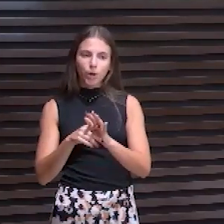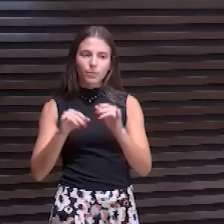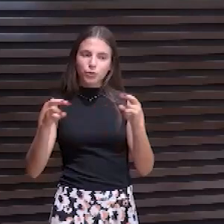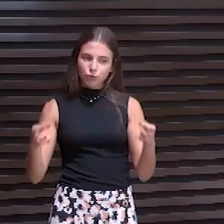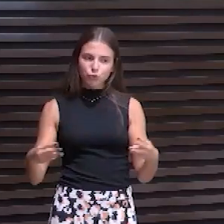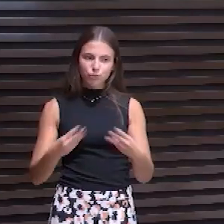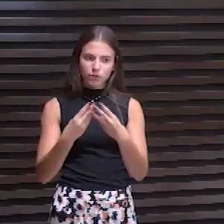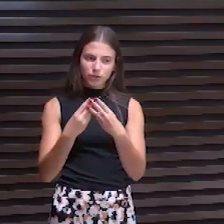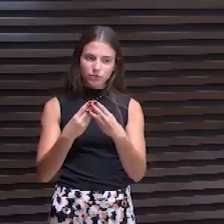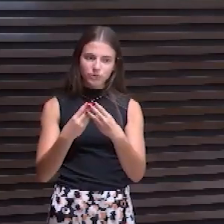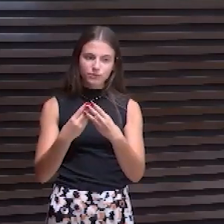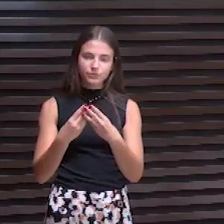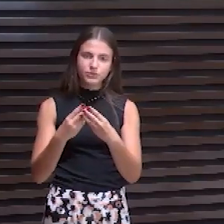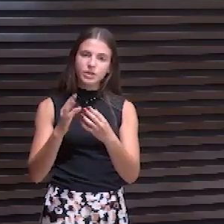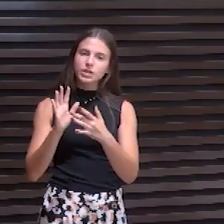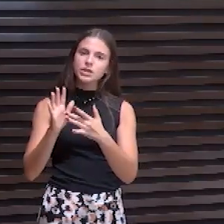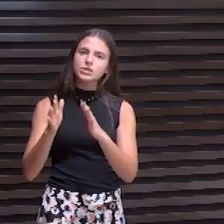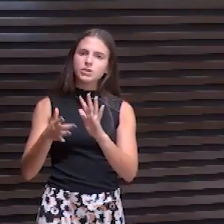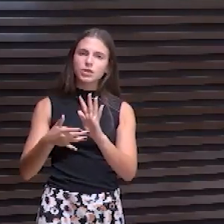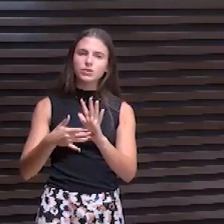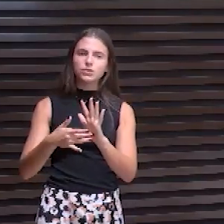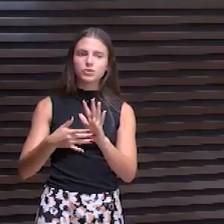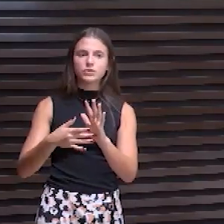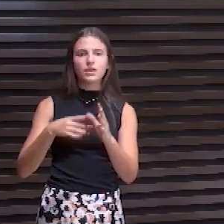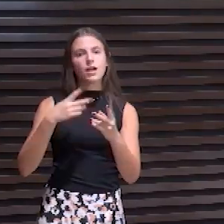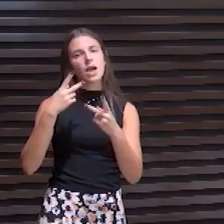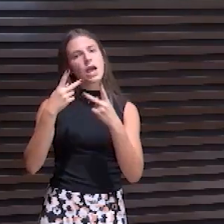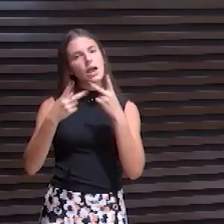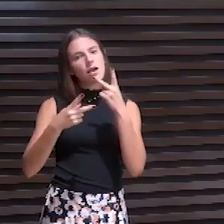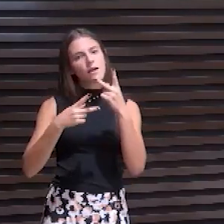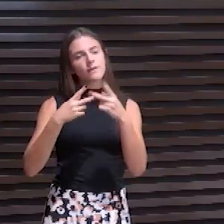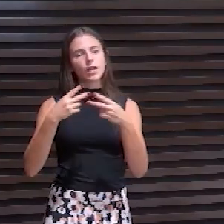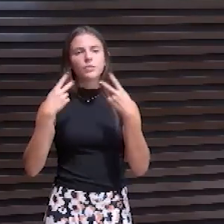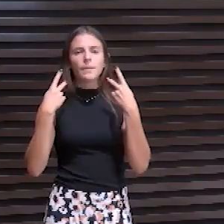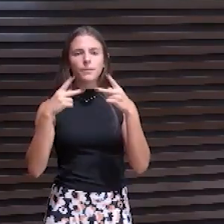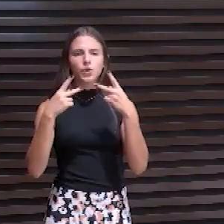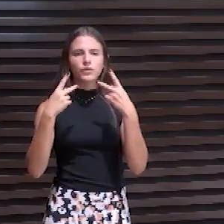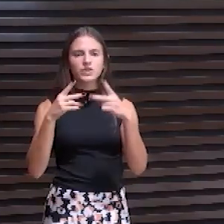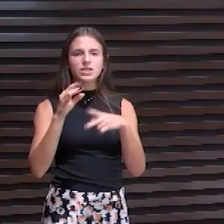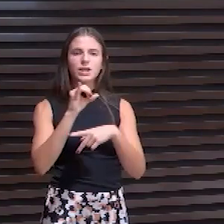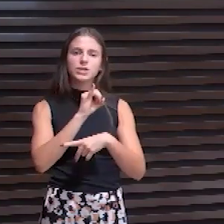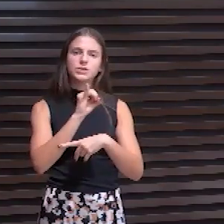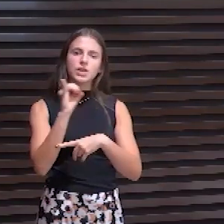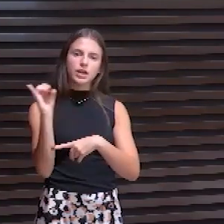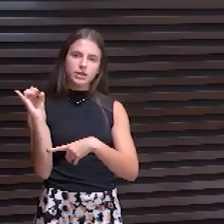ele acaba de citar uma profecia de Isaías.